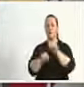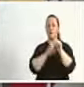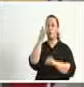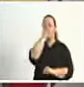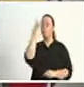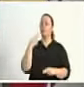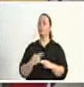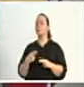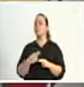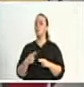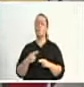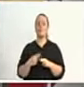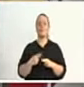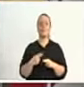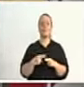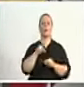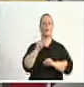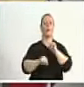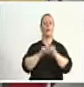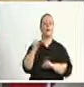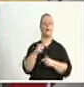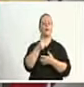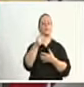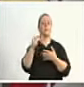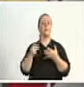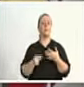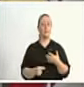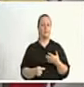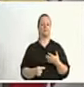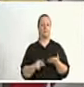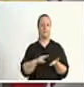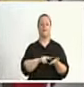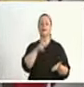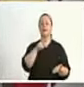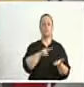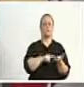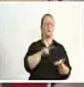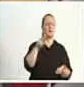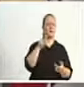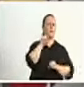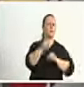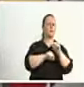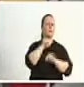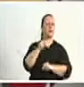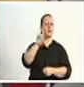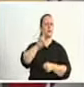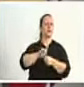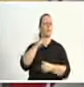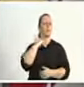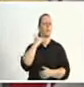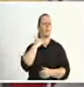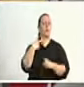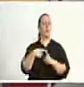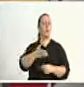sistema. As PECs privilegiam os banqueiros, que lucram extraordinariamente